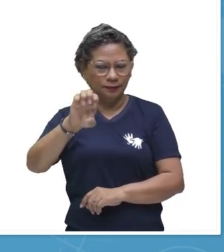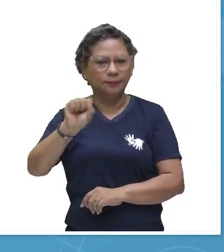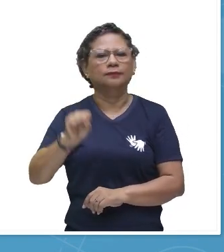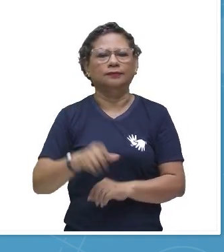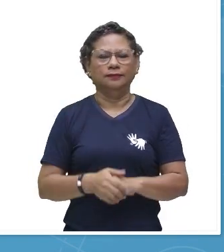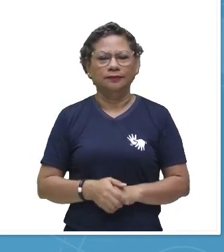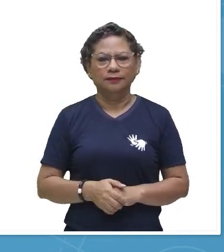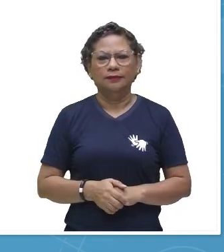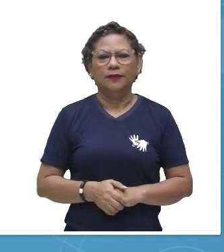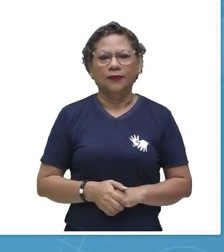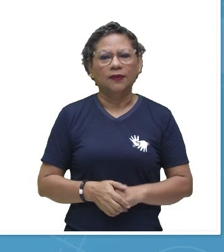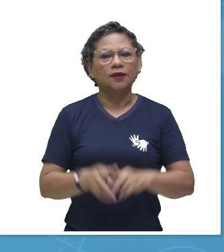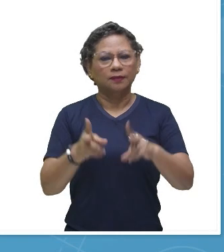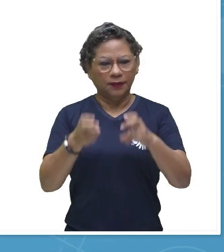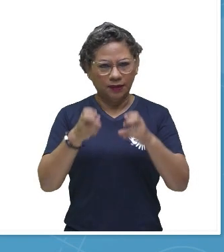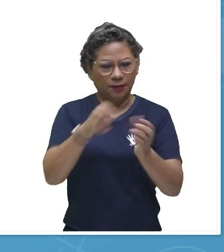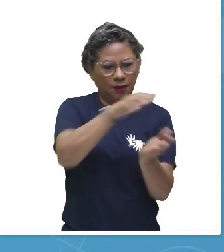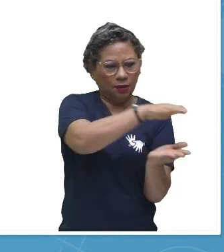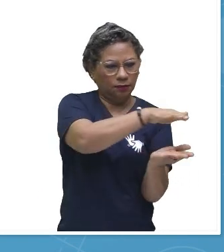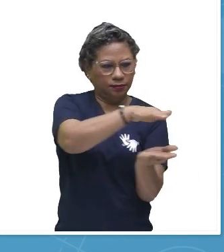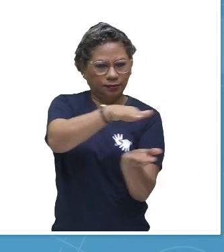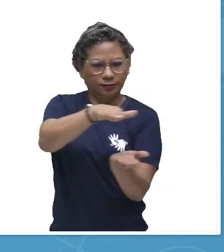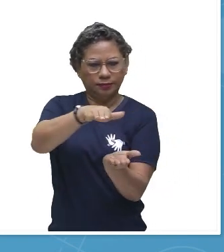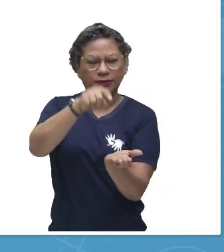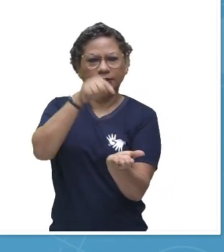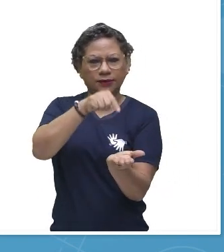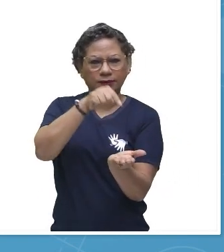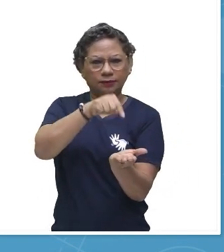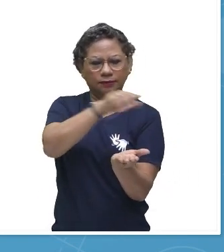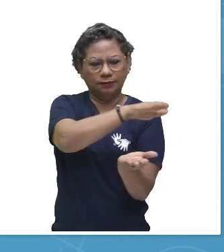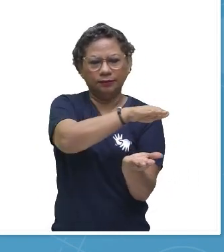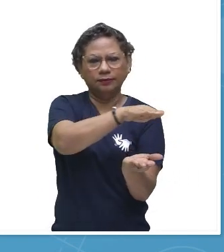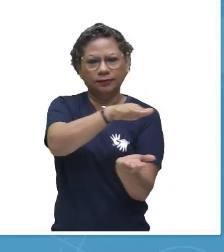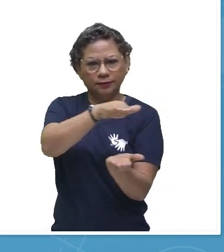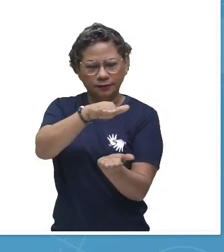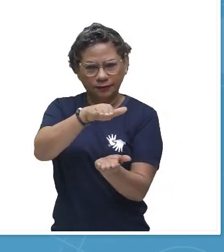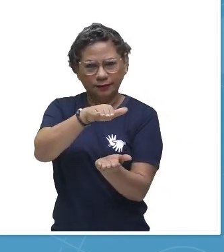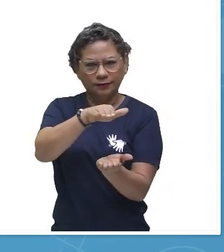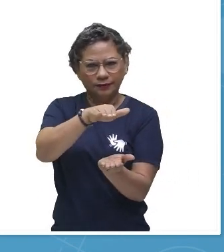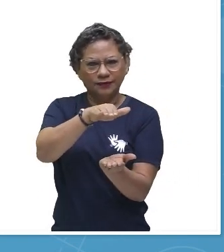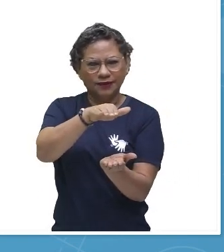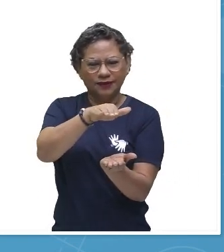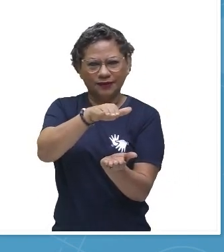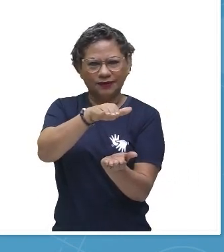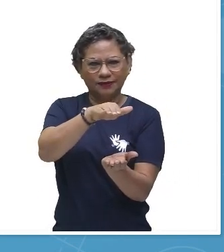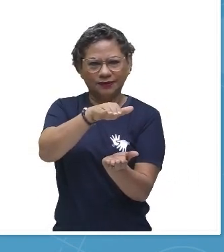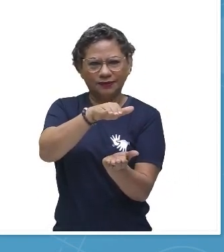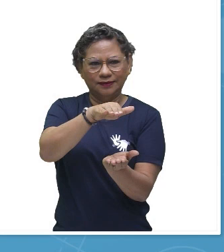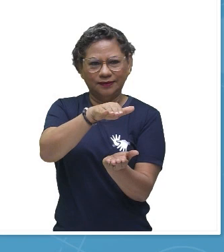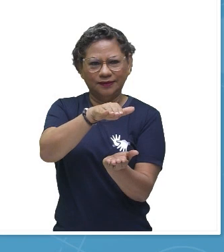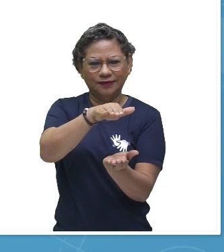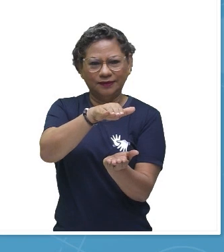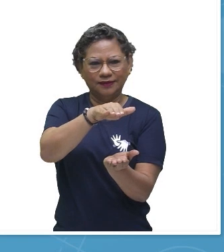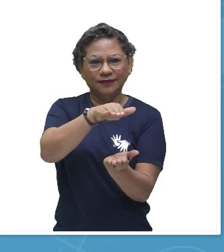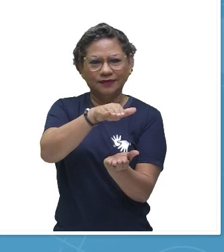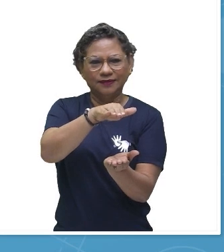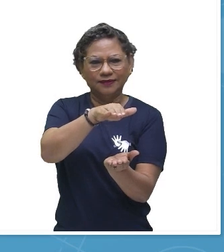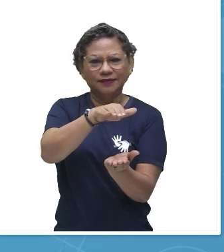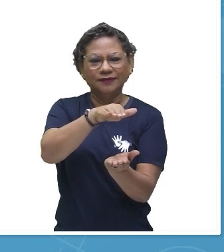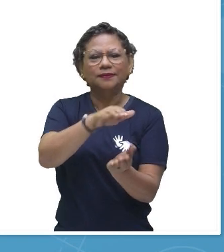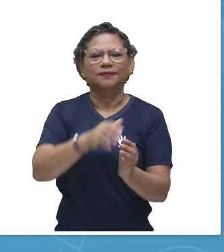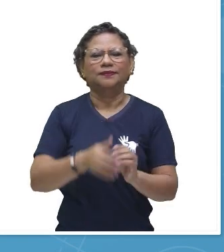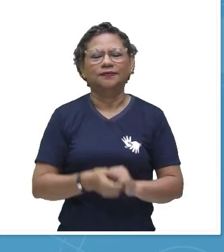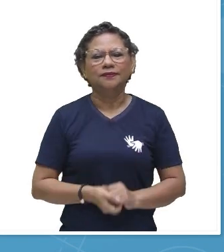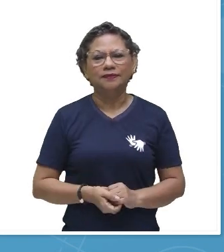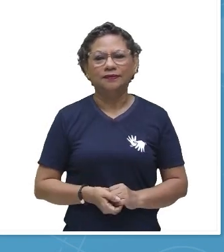paralelas quando elas não têm ponto em comum, ou seja, quando elas não se encontram. Agora, vamos ver